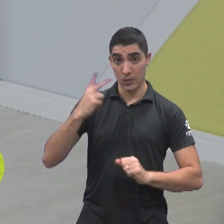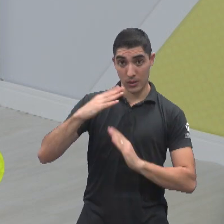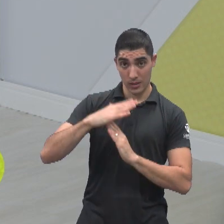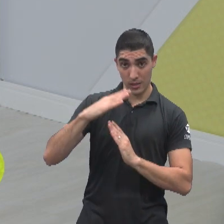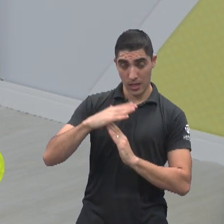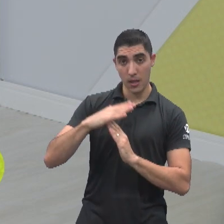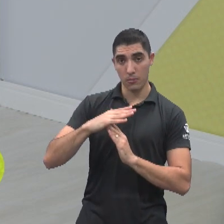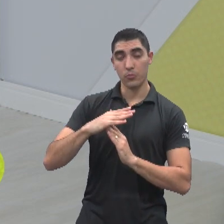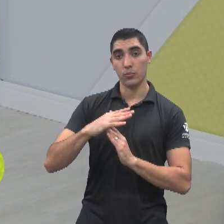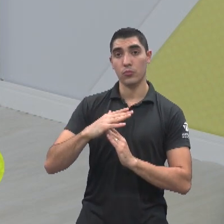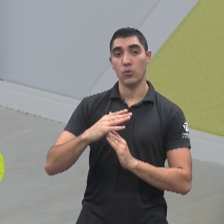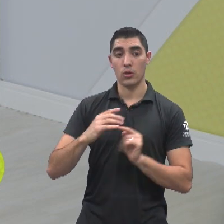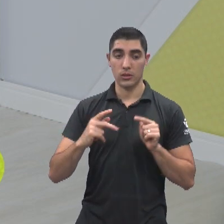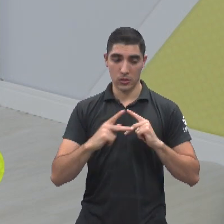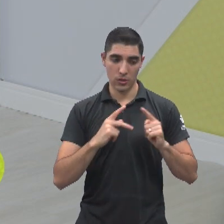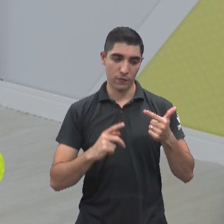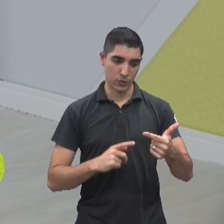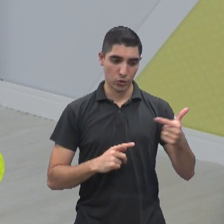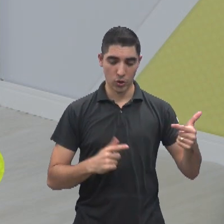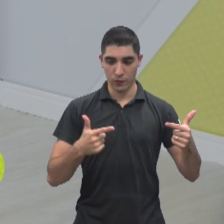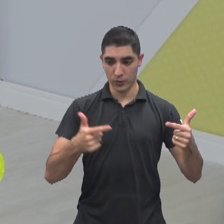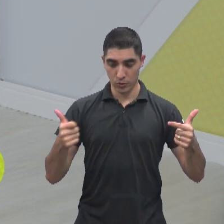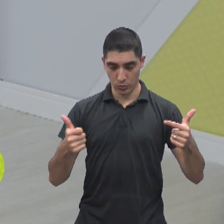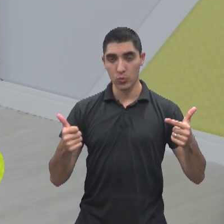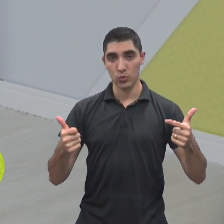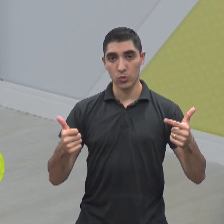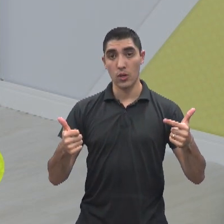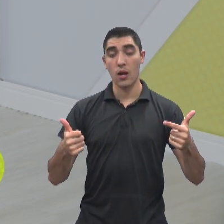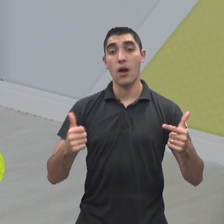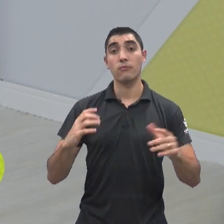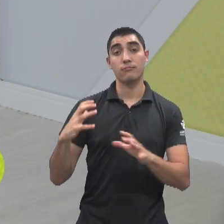do São José, 22-21. O jogo foi para o intervalo